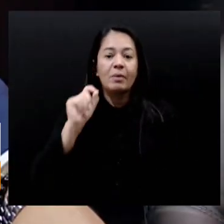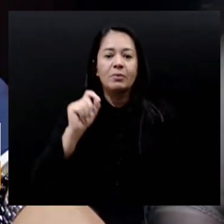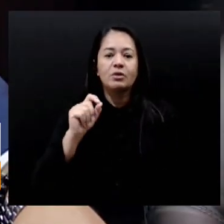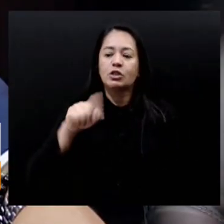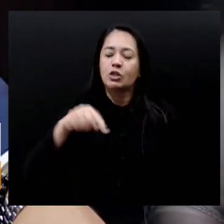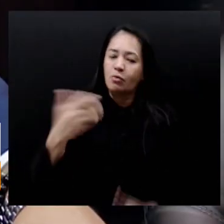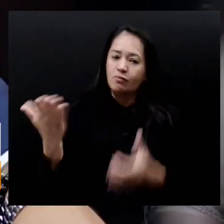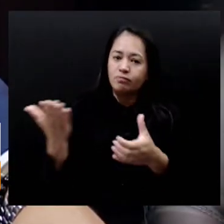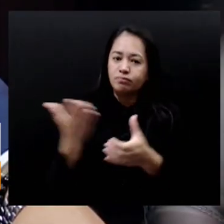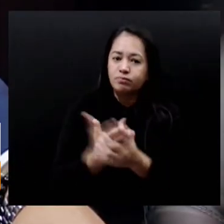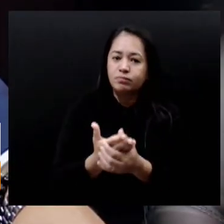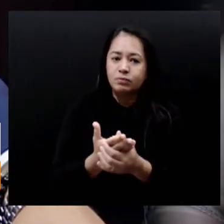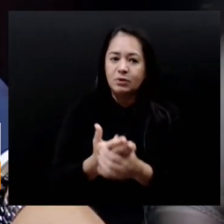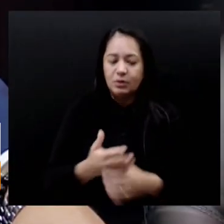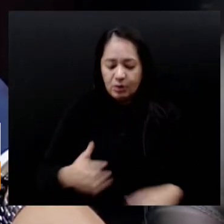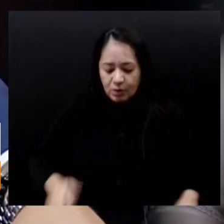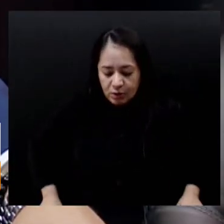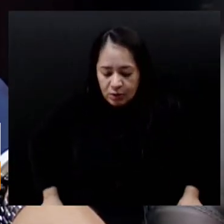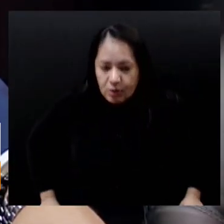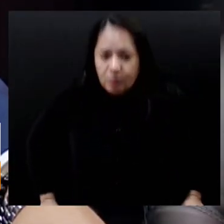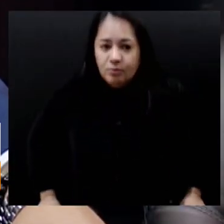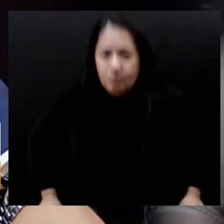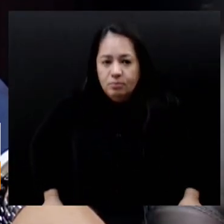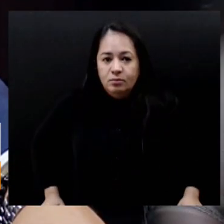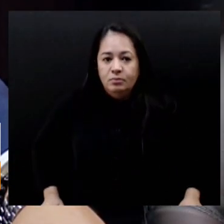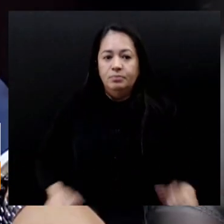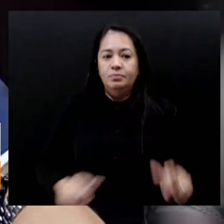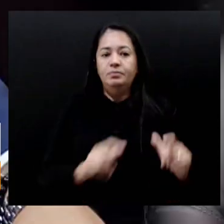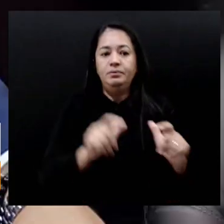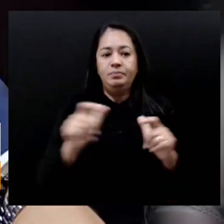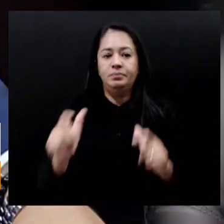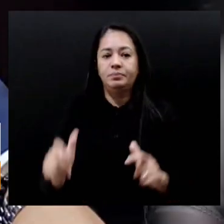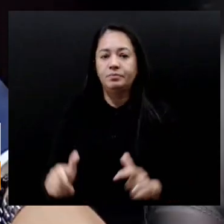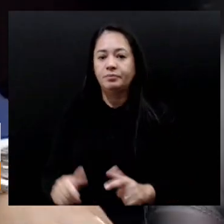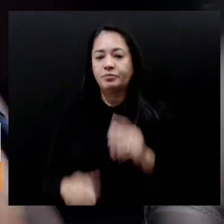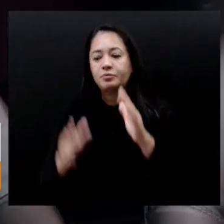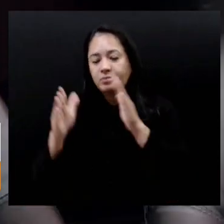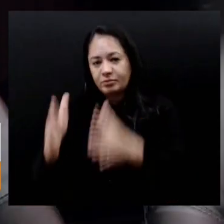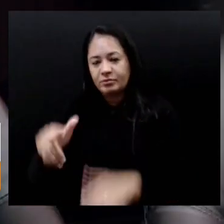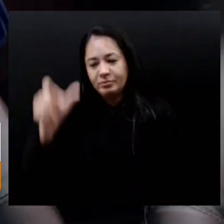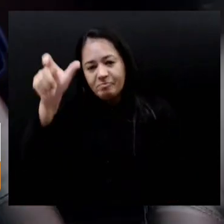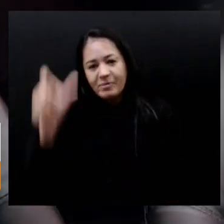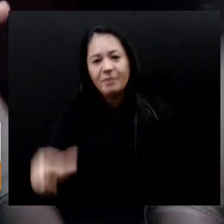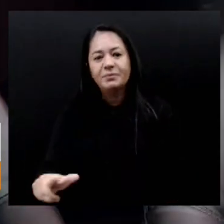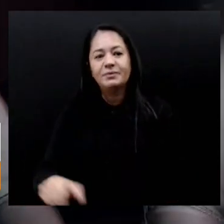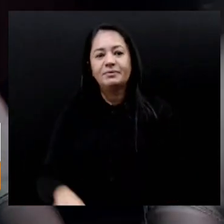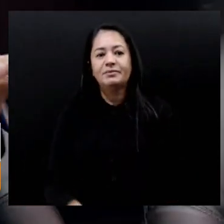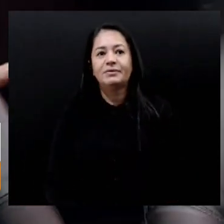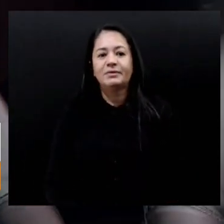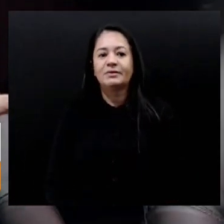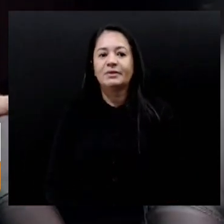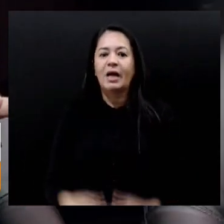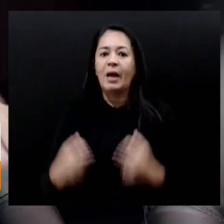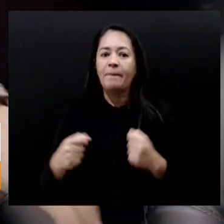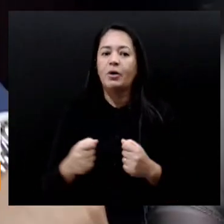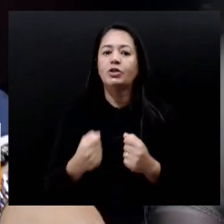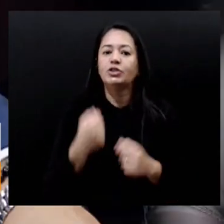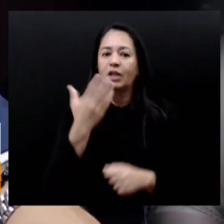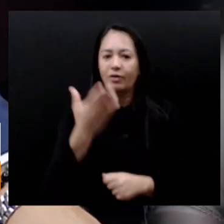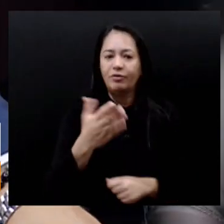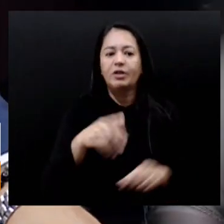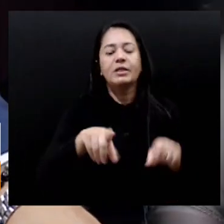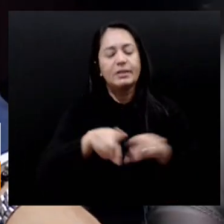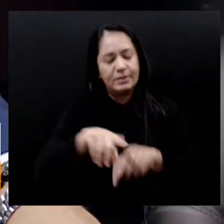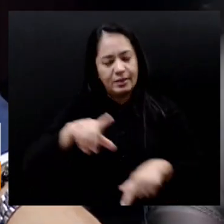né, qual foi de onde veio esse IP, e você chega na pessoa que fez. Ah, dá para registrar lá fora? Também tem meios para chegar.